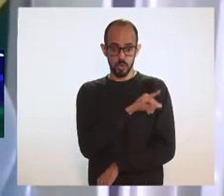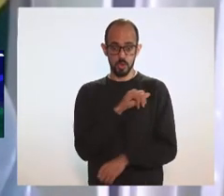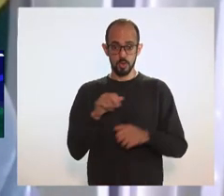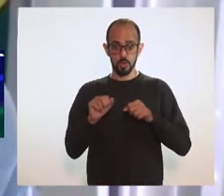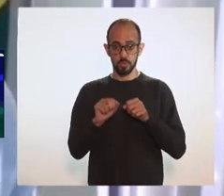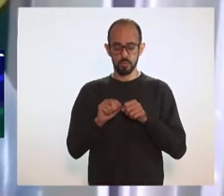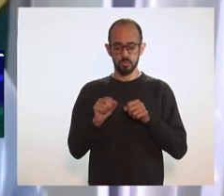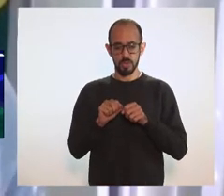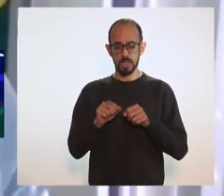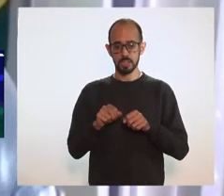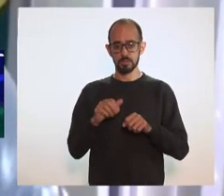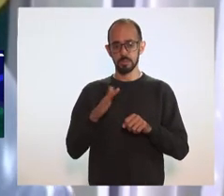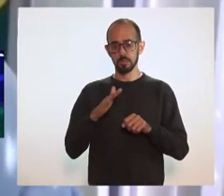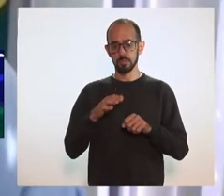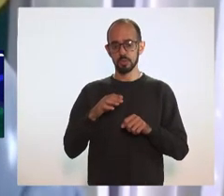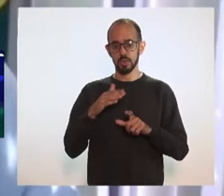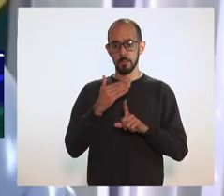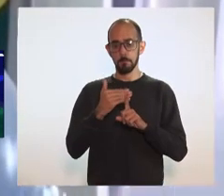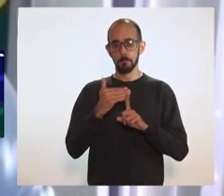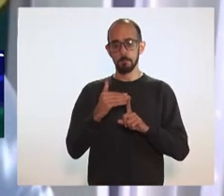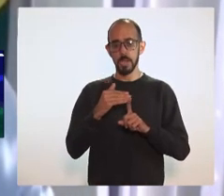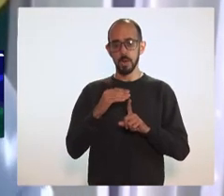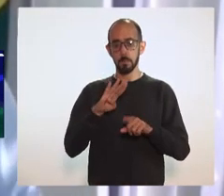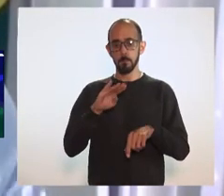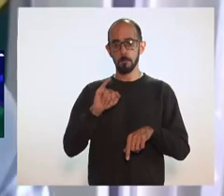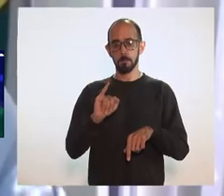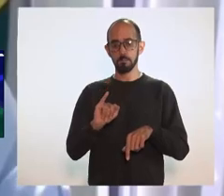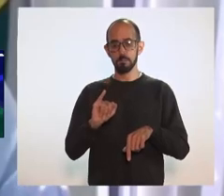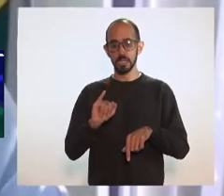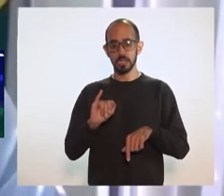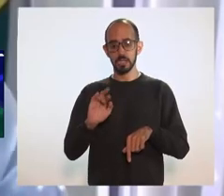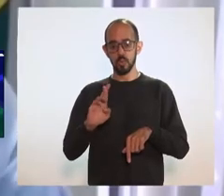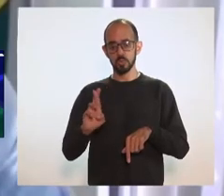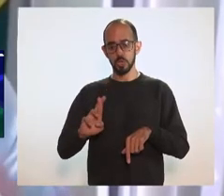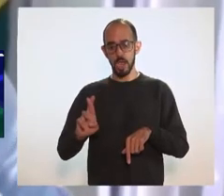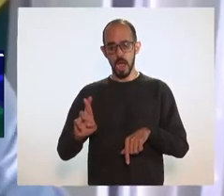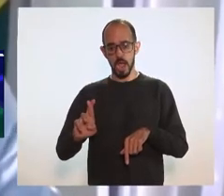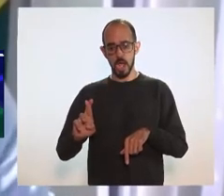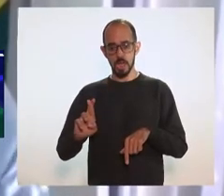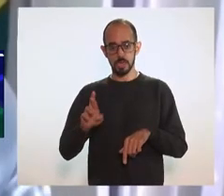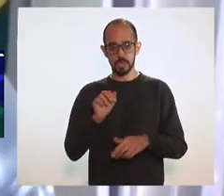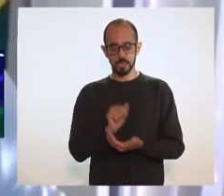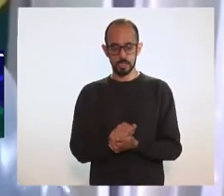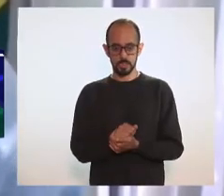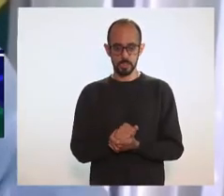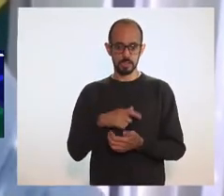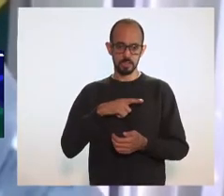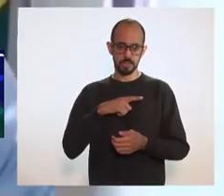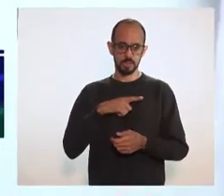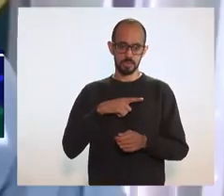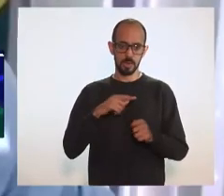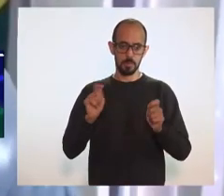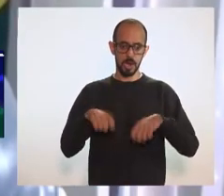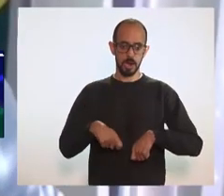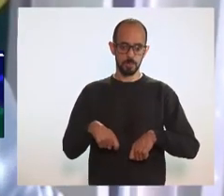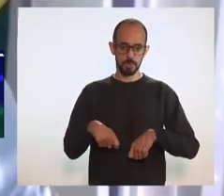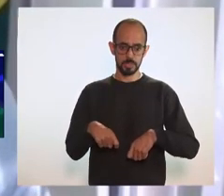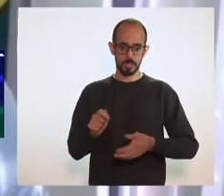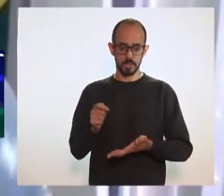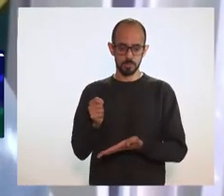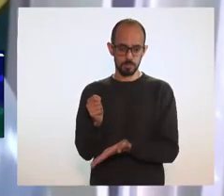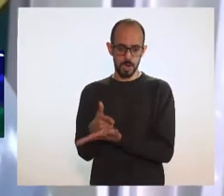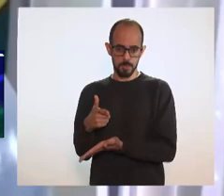né? Entretanto, elas têm uma dificuldade na competitividade tributária muito grande. Então, de fato, é uma matéria